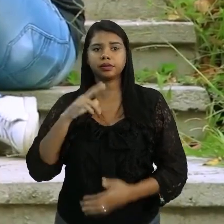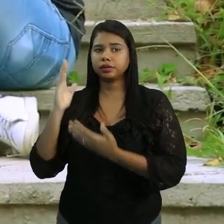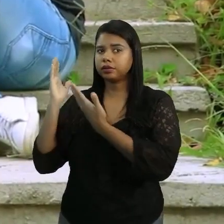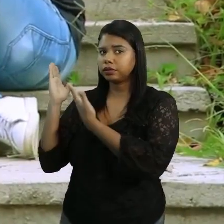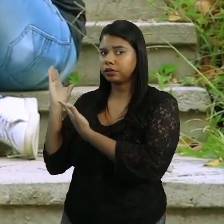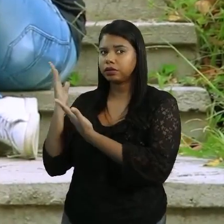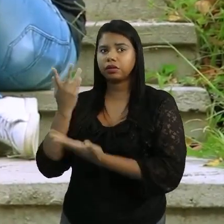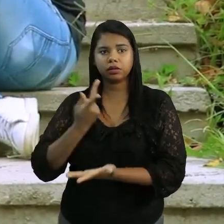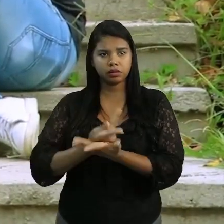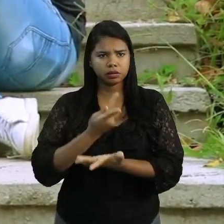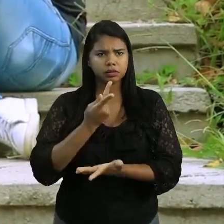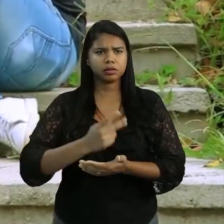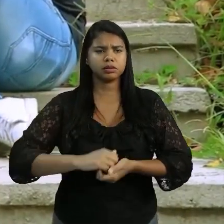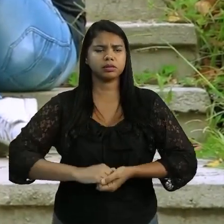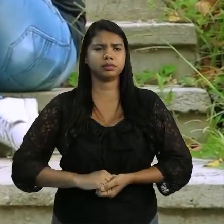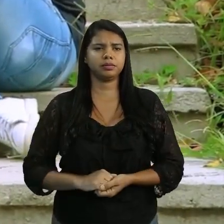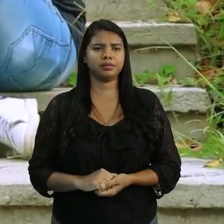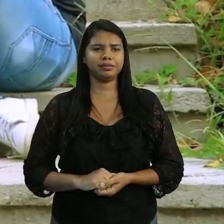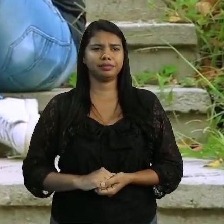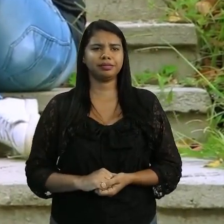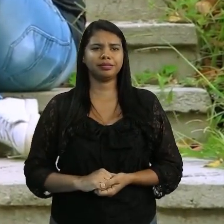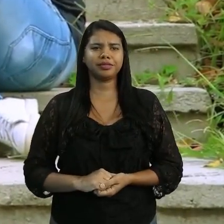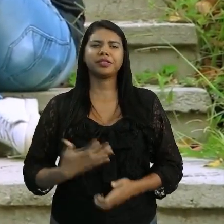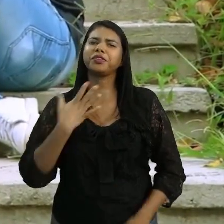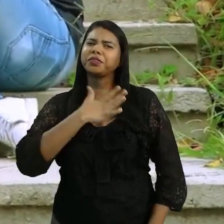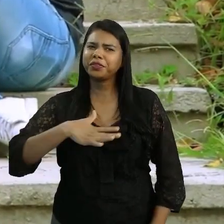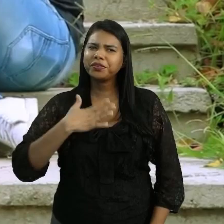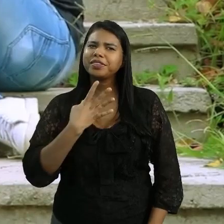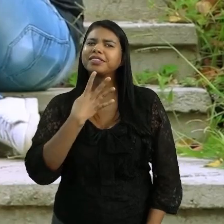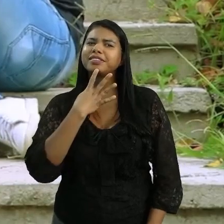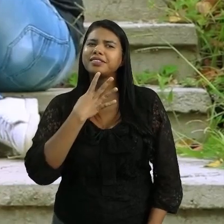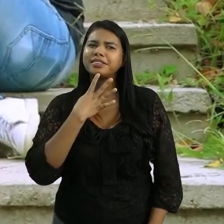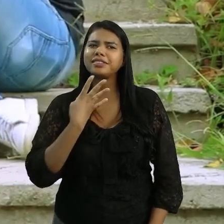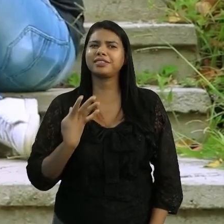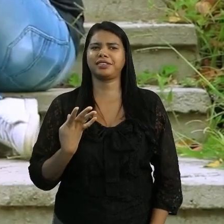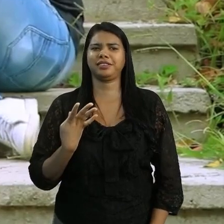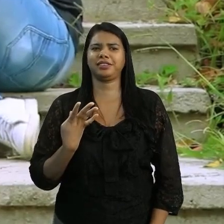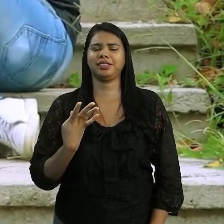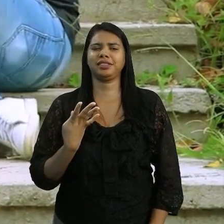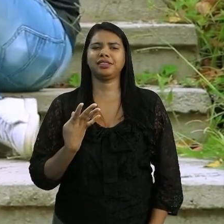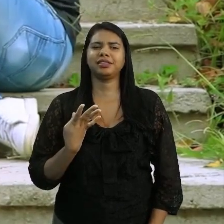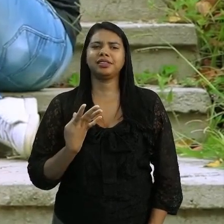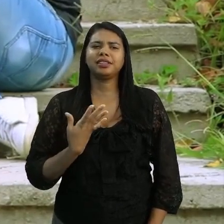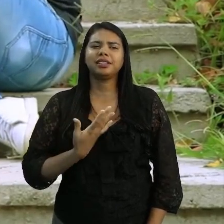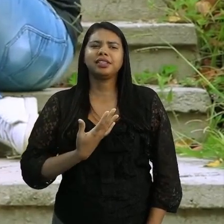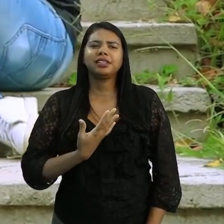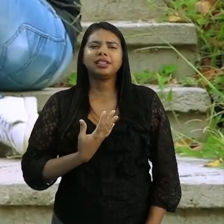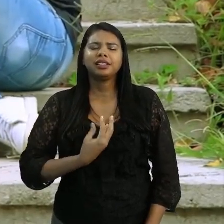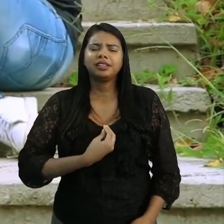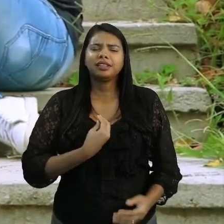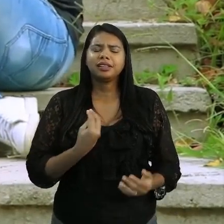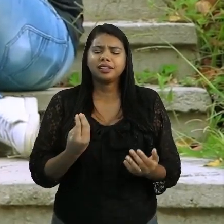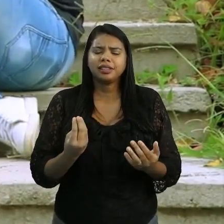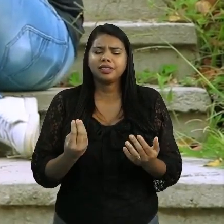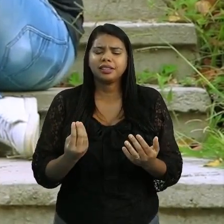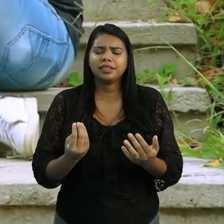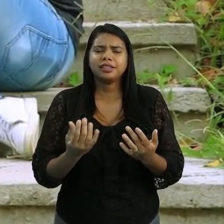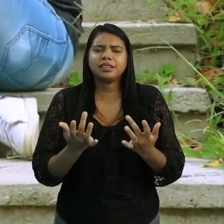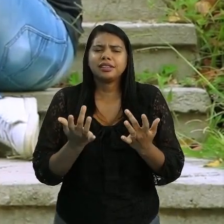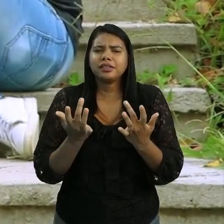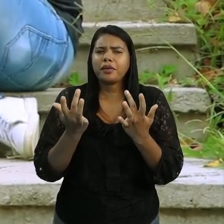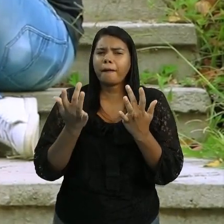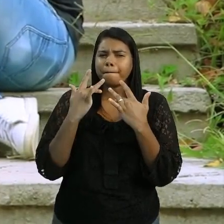realmente é espiritual. Algo maior, então, né? eu tenho que investir realmente nisso, né? Depois a gente pode descobre de repente uma outra coisa. Não